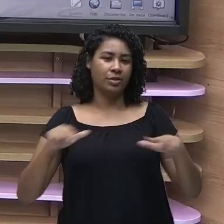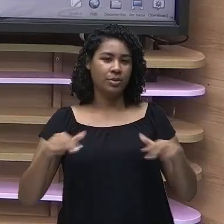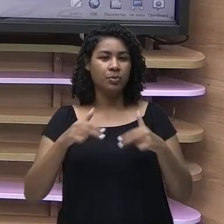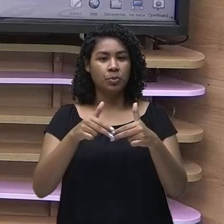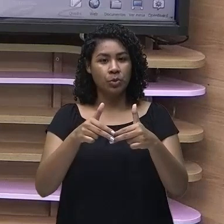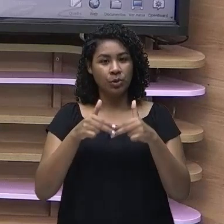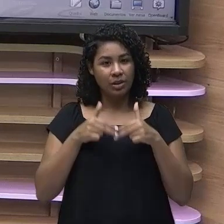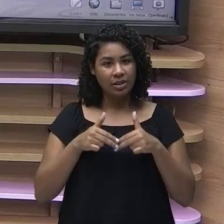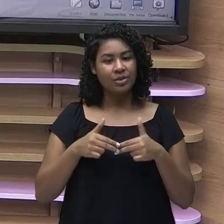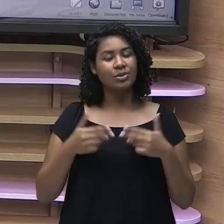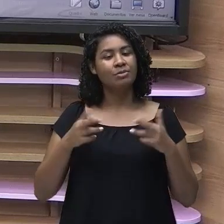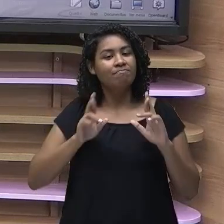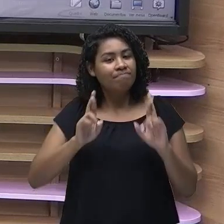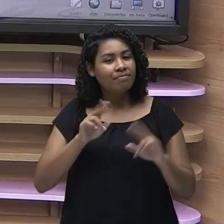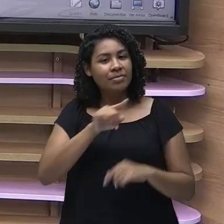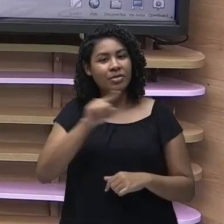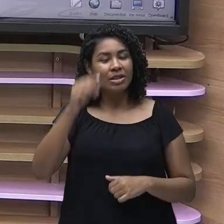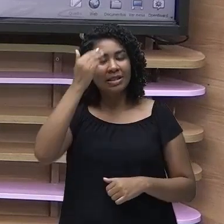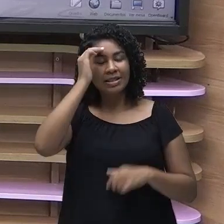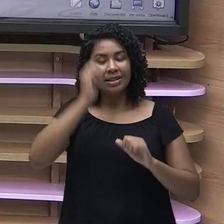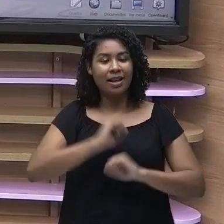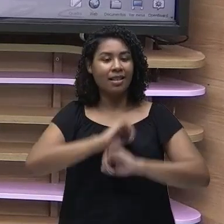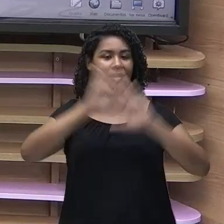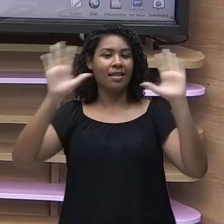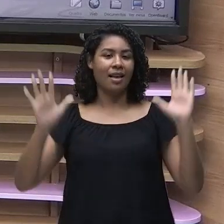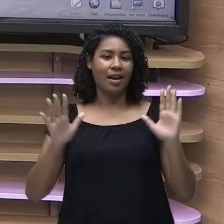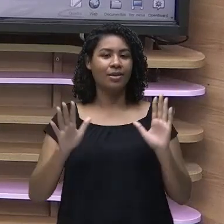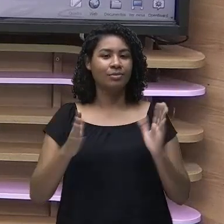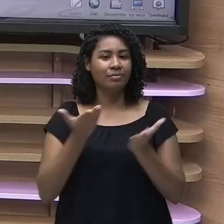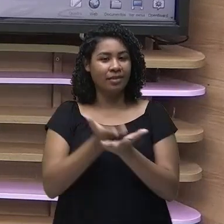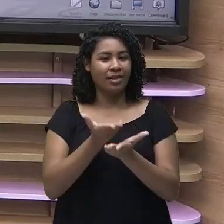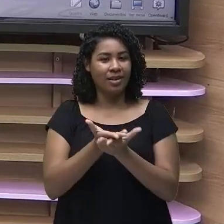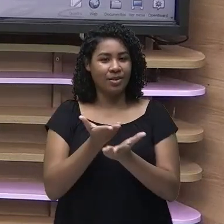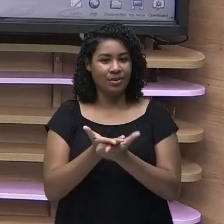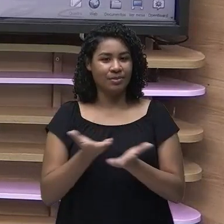Então, eu espero que vocês tenham compreendido aí o assunto da